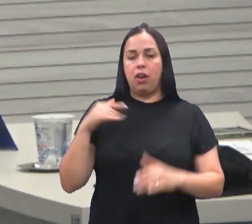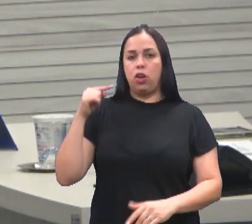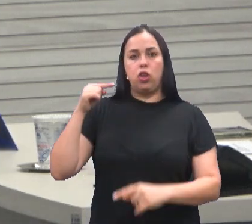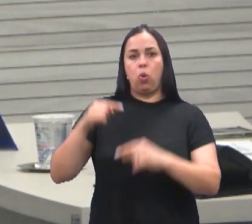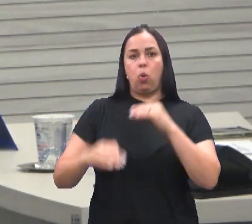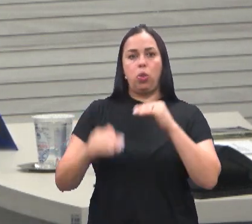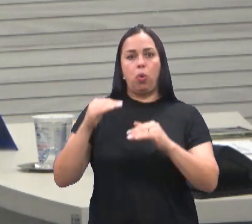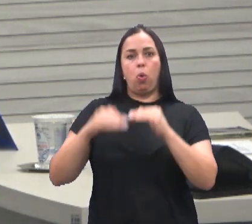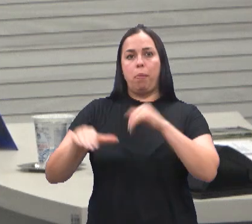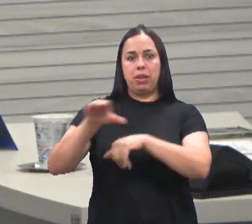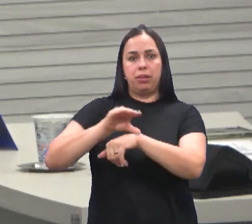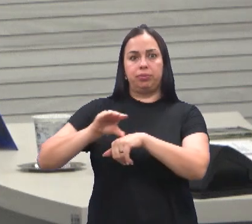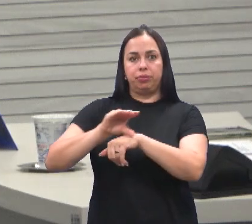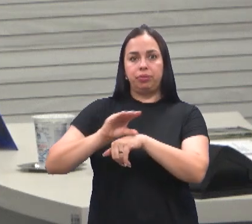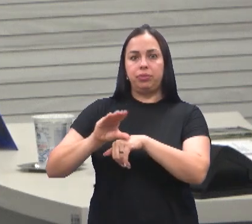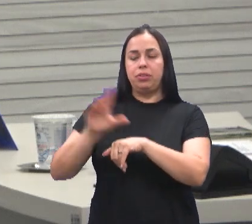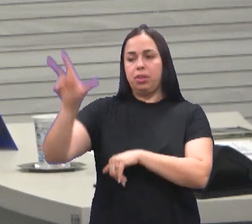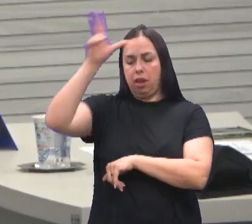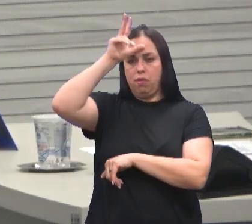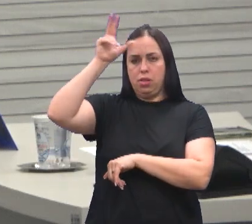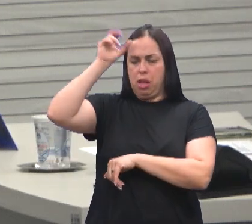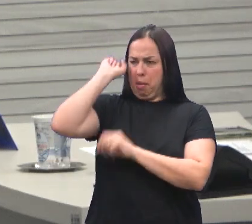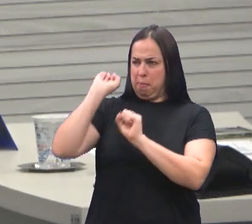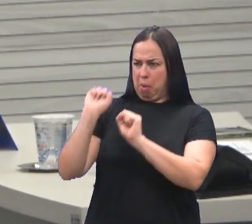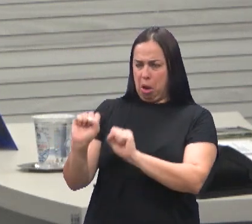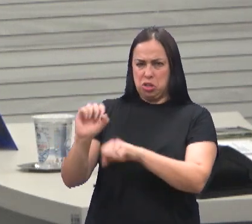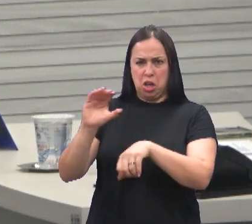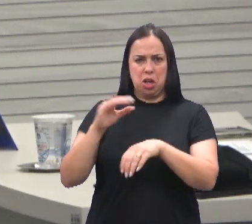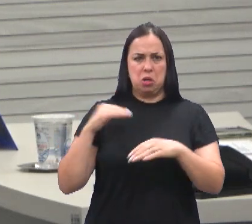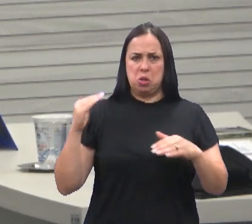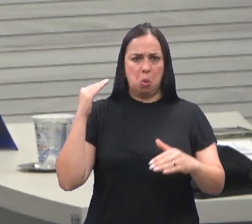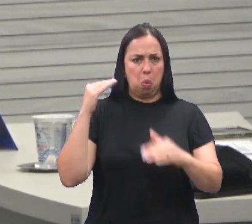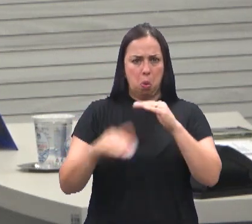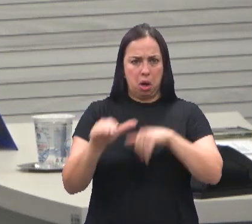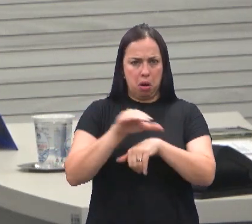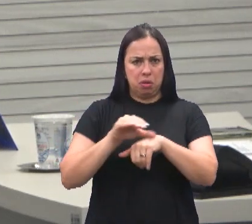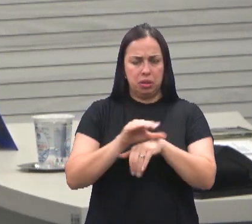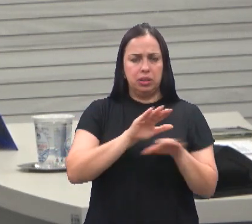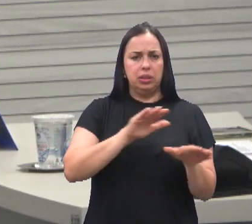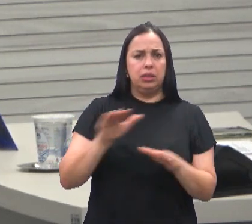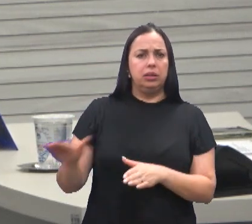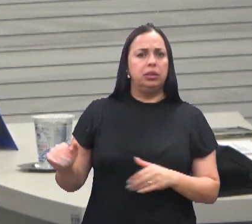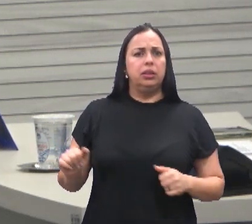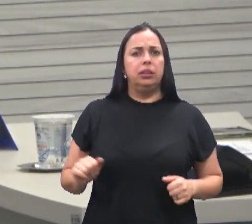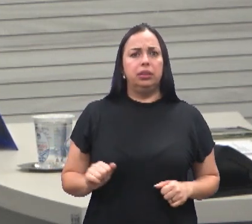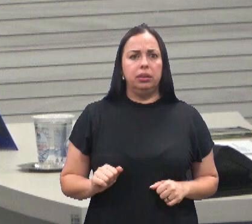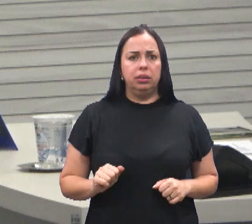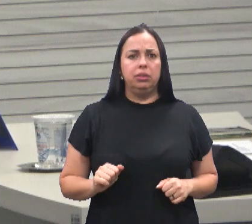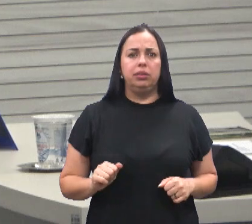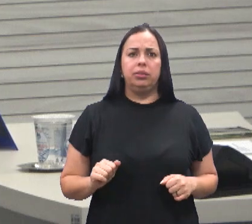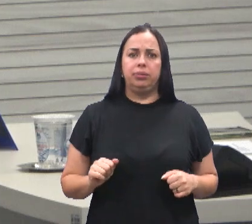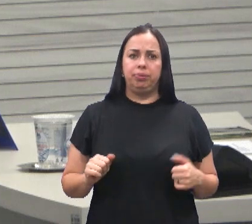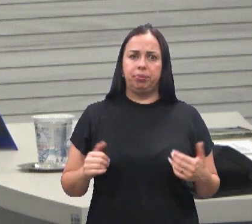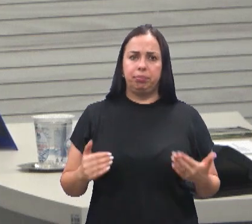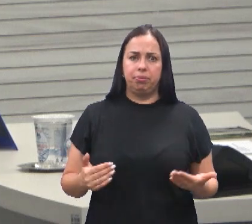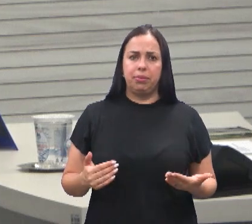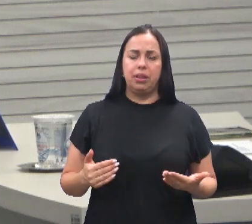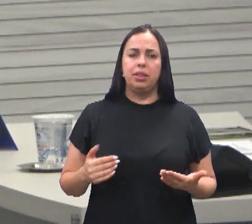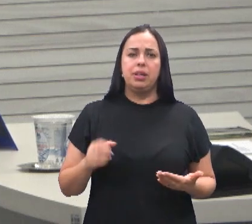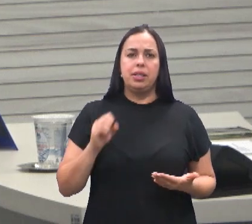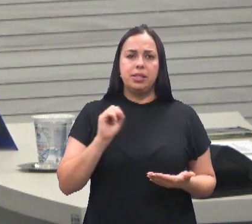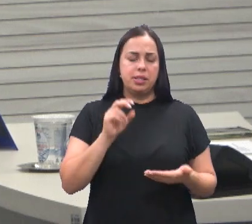contra. Quando é do Executivo, pode. A gente volta a falar, né, não constrói algo firme, né? Se a gente